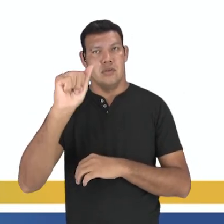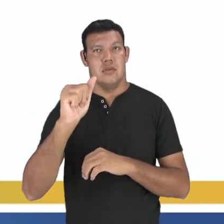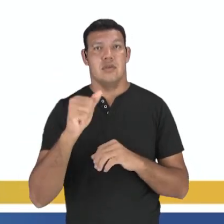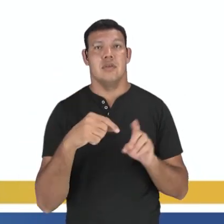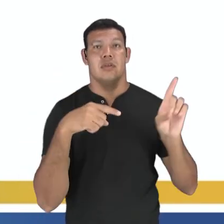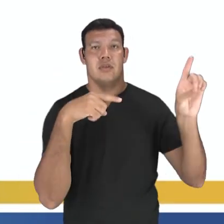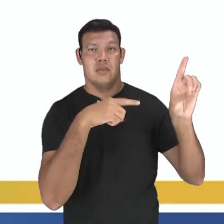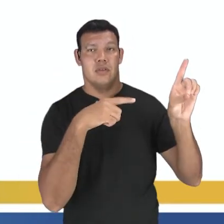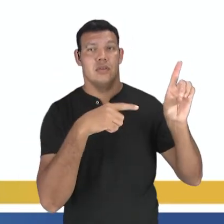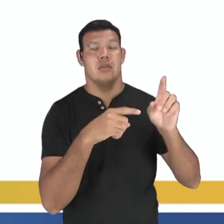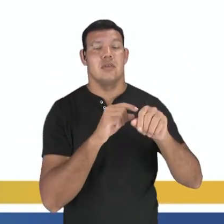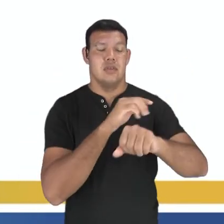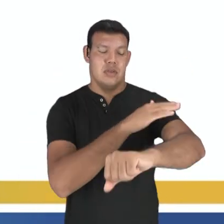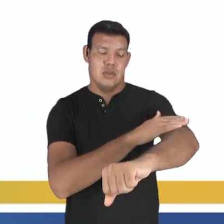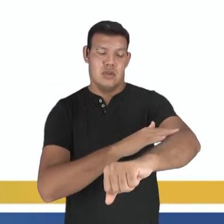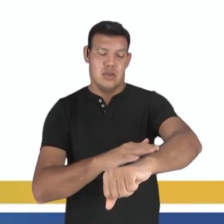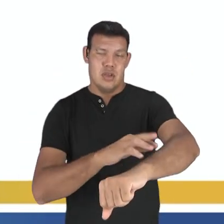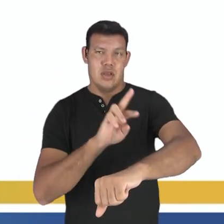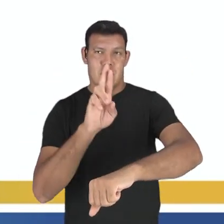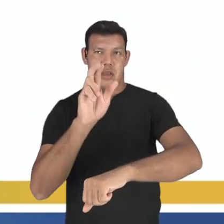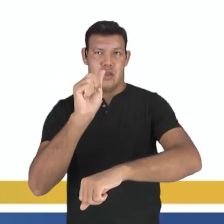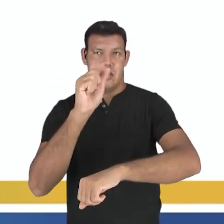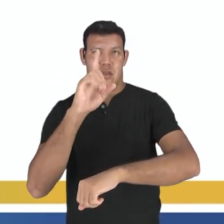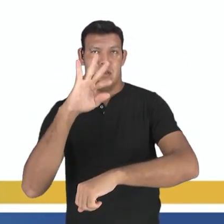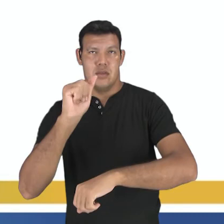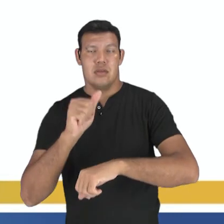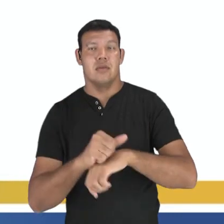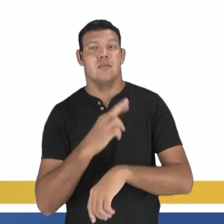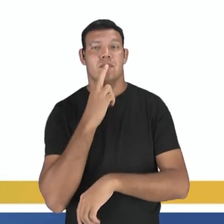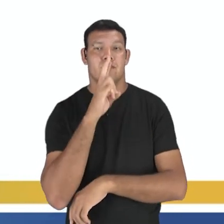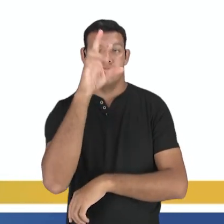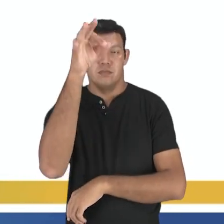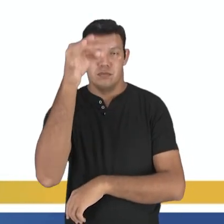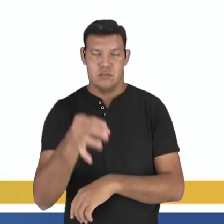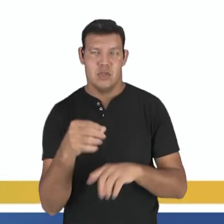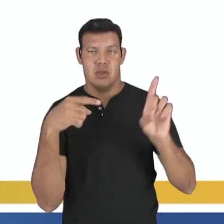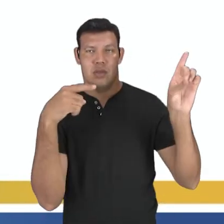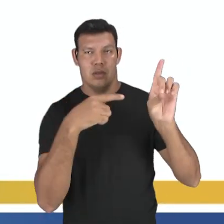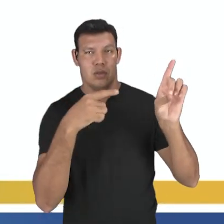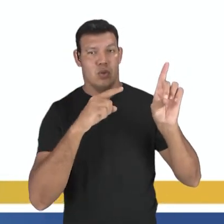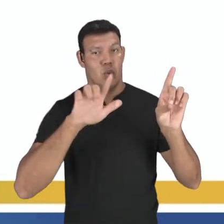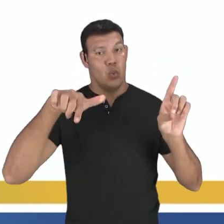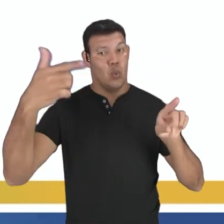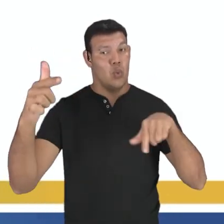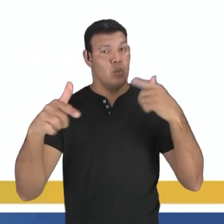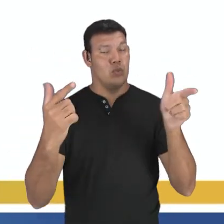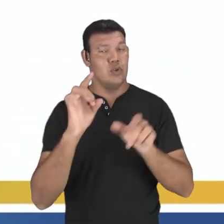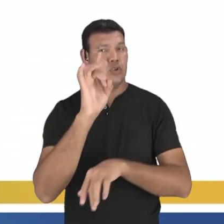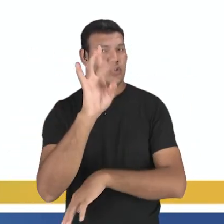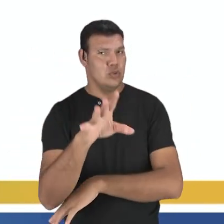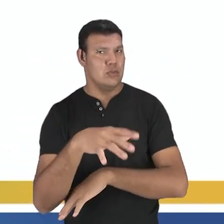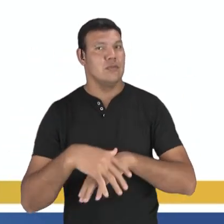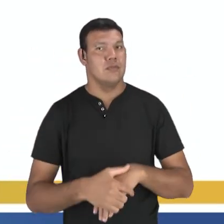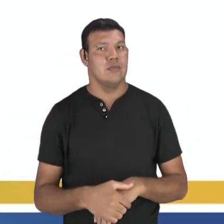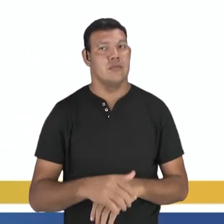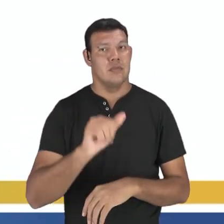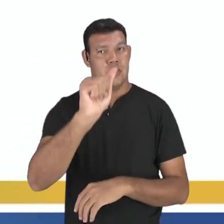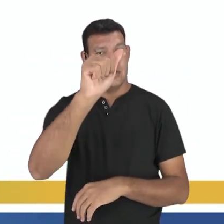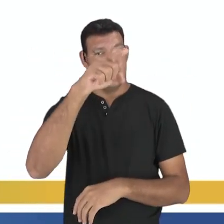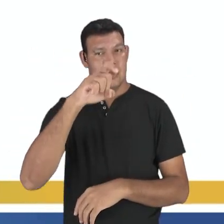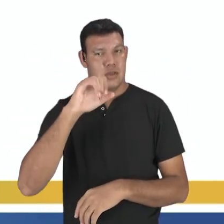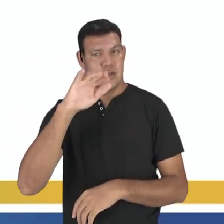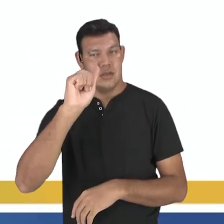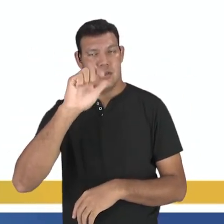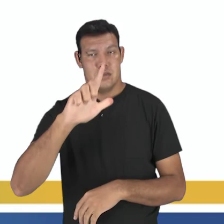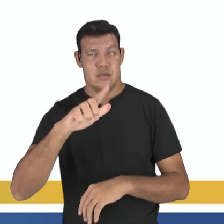Nesse caso, a afirmativa correta vai ser a letra D, rádio. Todos os demais, né, a gente vai estar falando do esqueleto